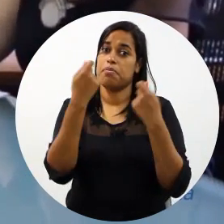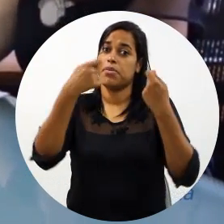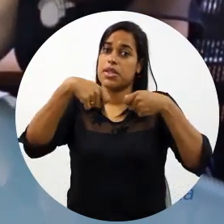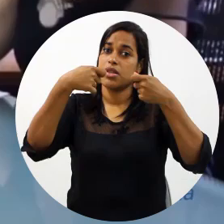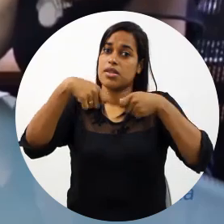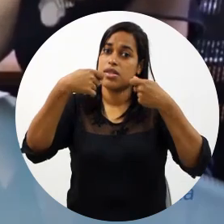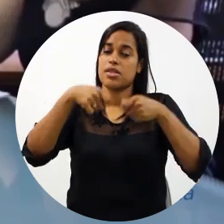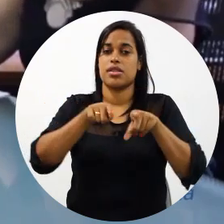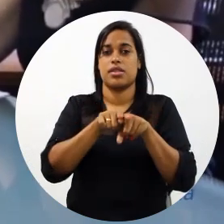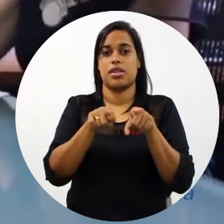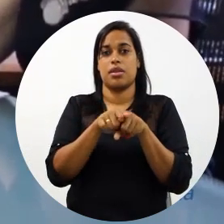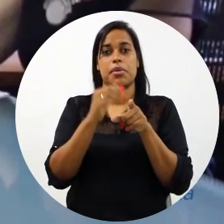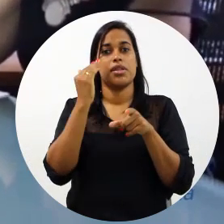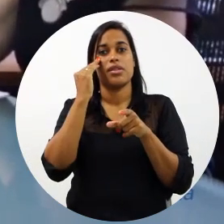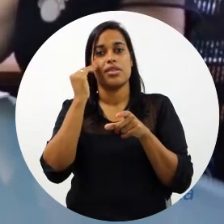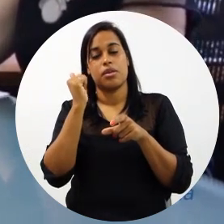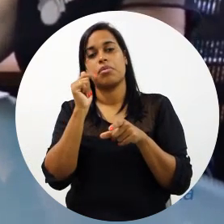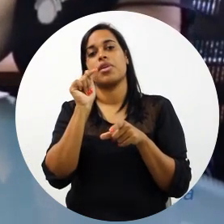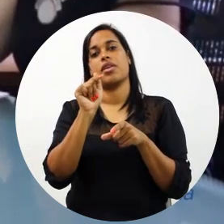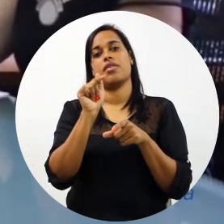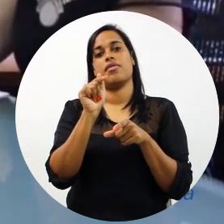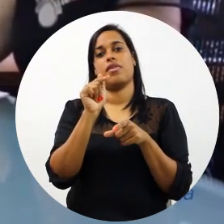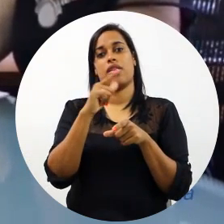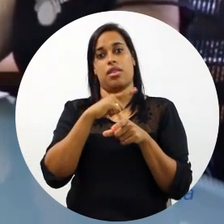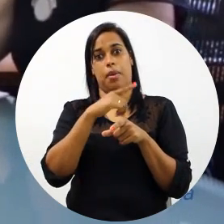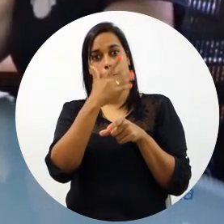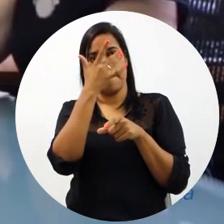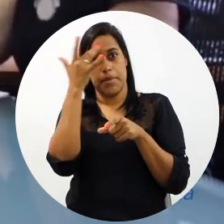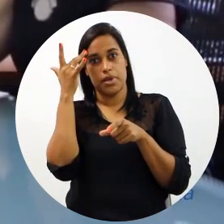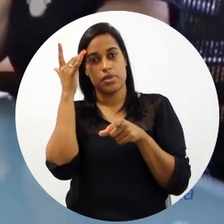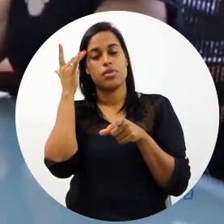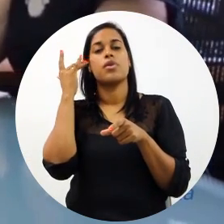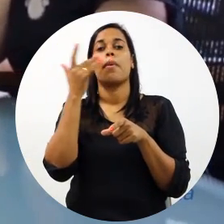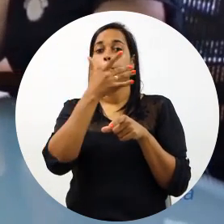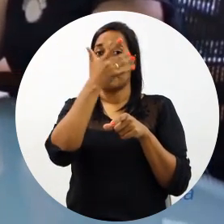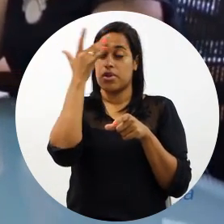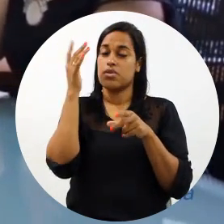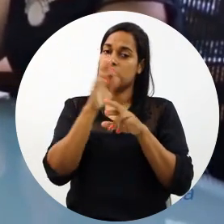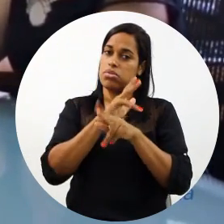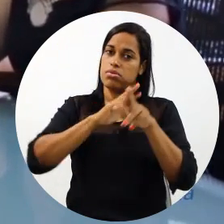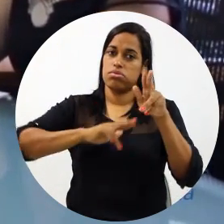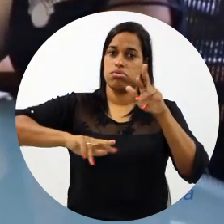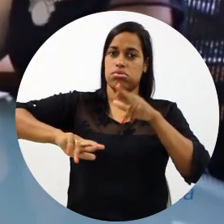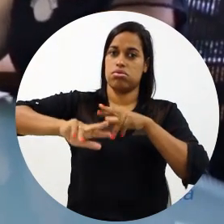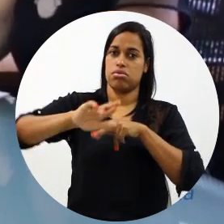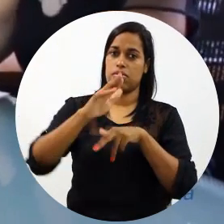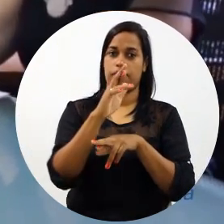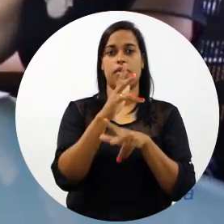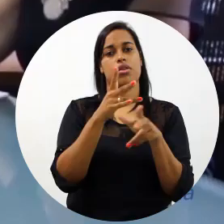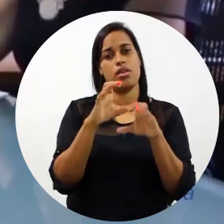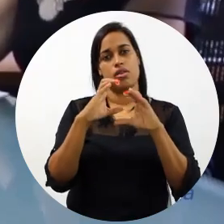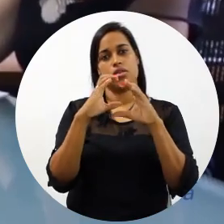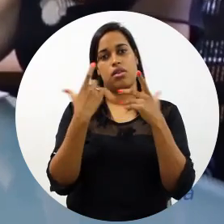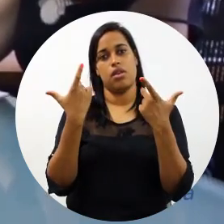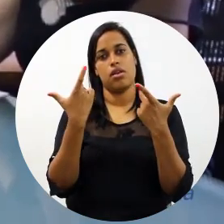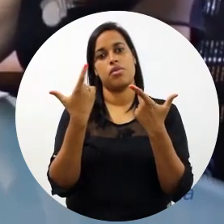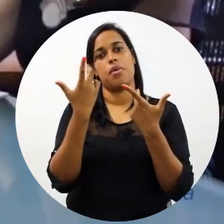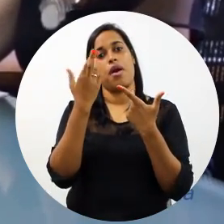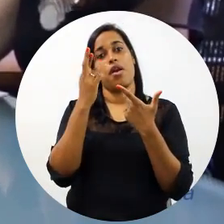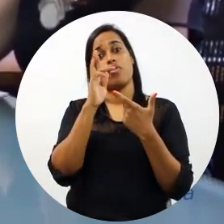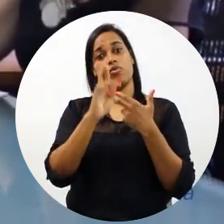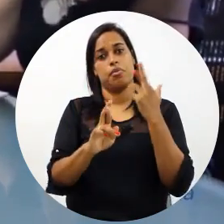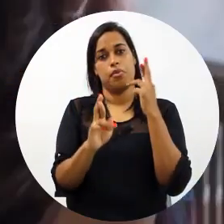precisa estar preparado para saber que ele vai lidar com pessoas e que pessoas são diferentes umas das outras, que pessoas